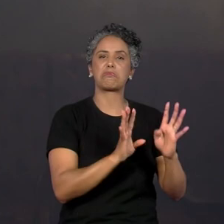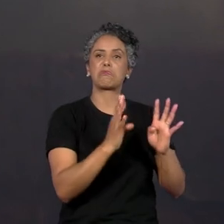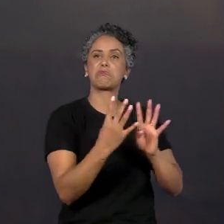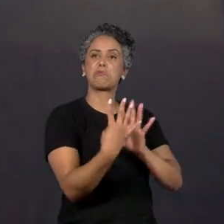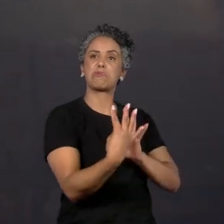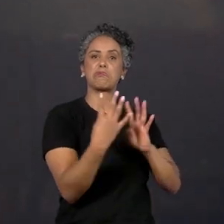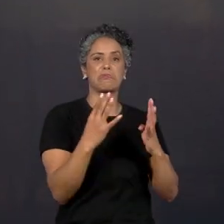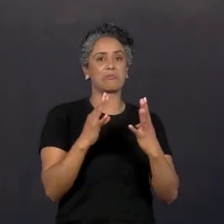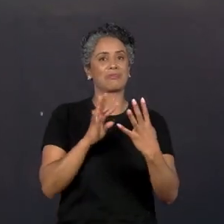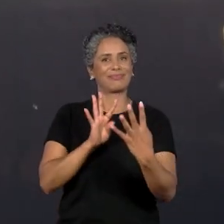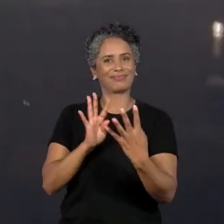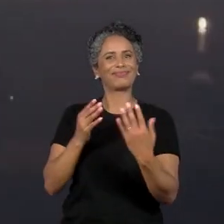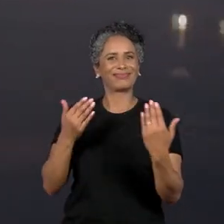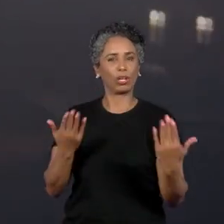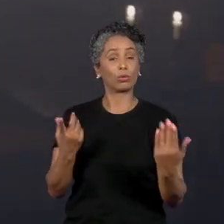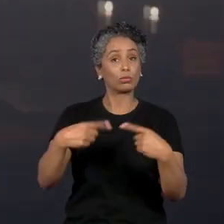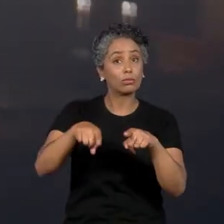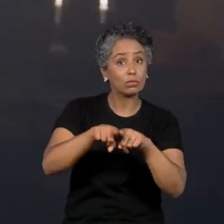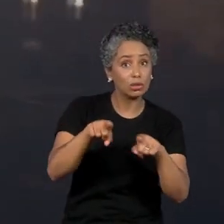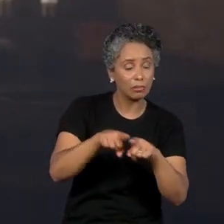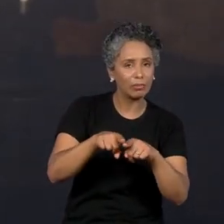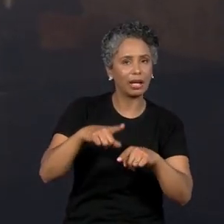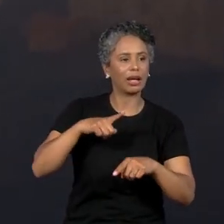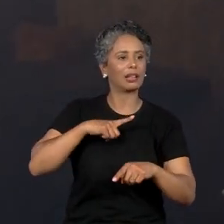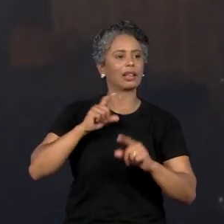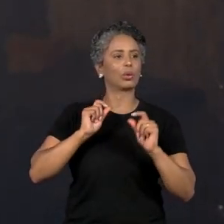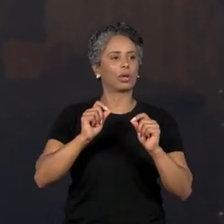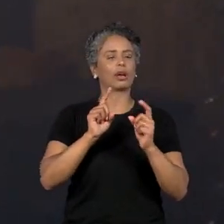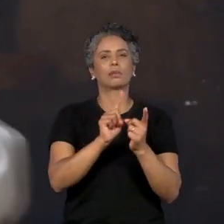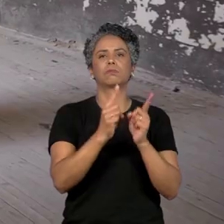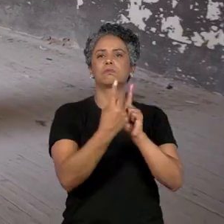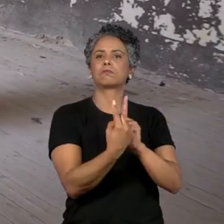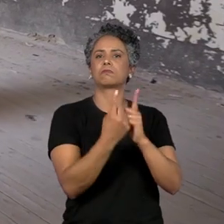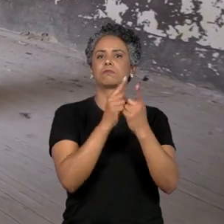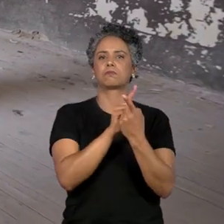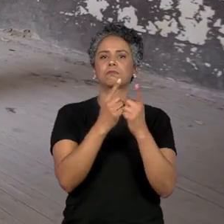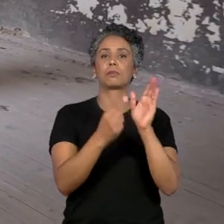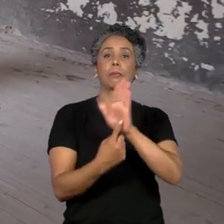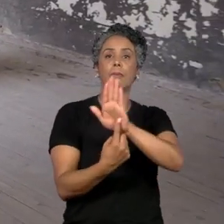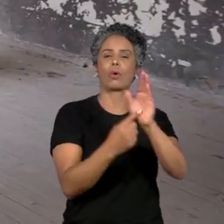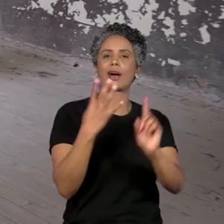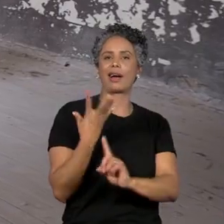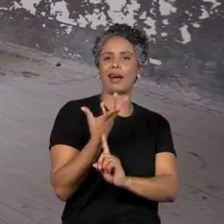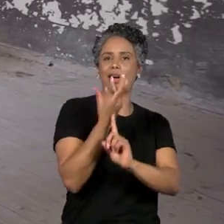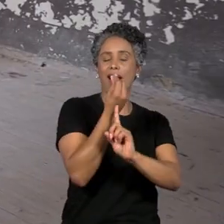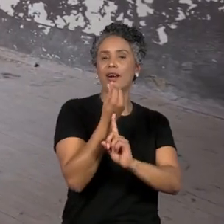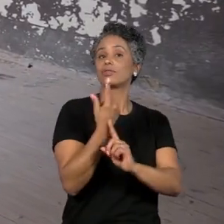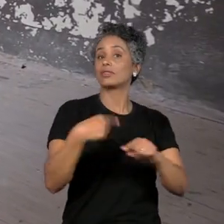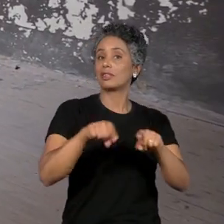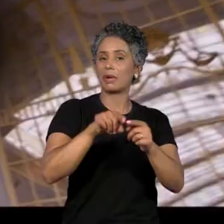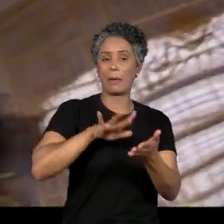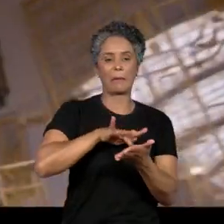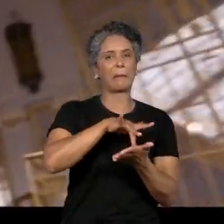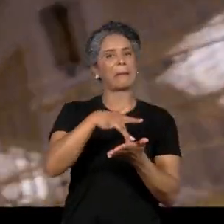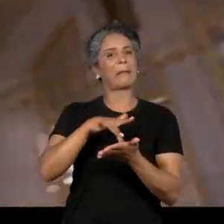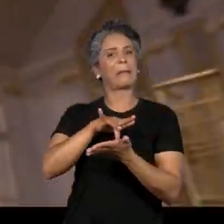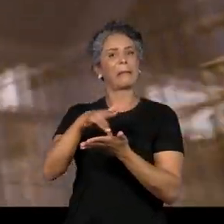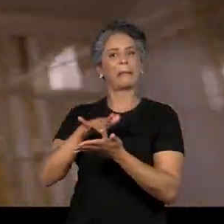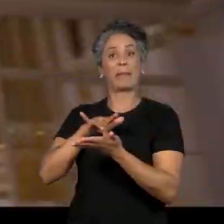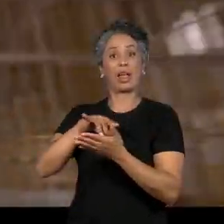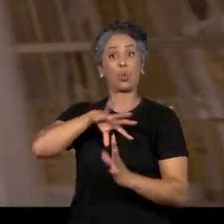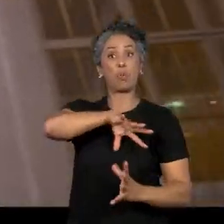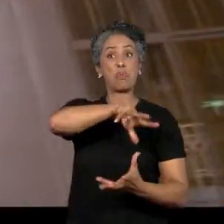Já no Renascimento, ela se sofisticou, ganhando status de arte. E o balé clássico ganhou projeção